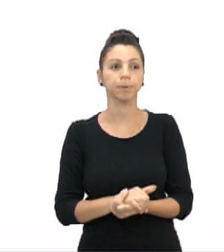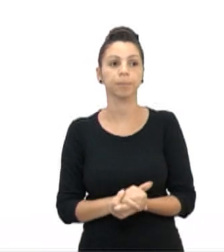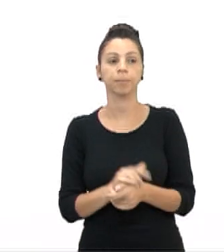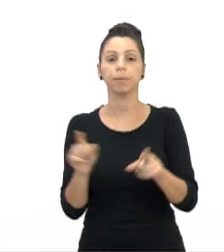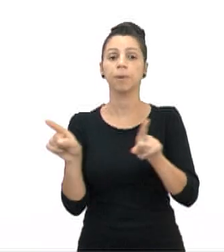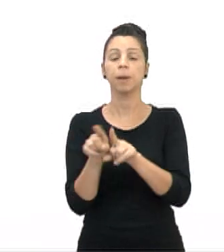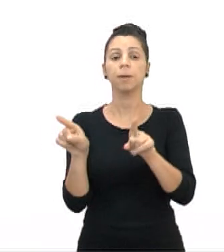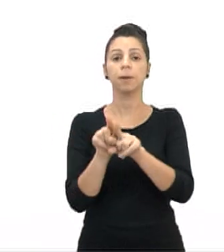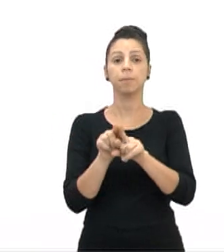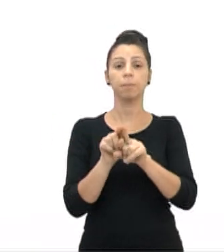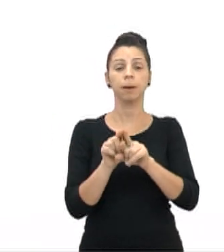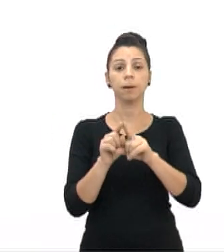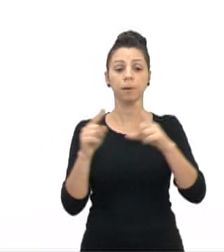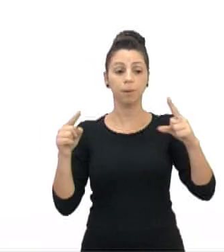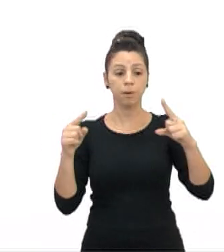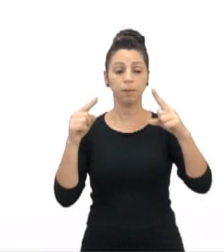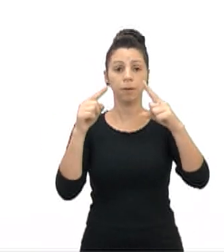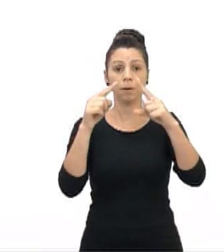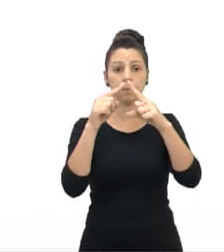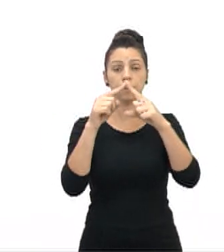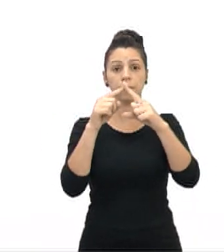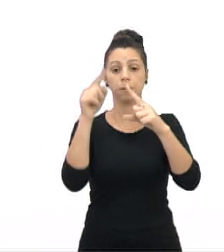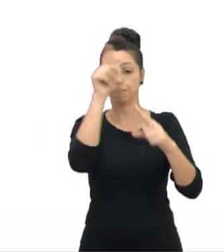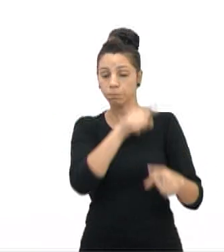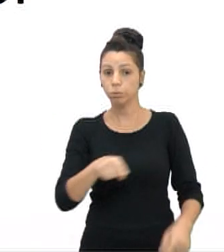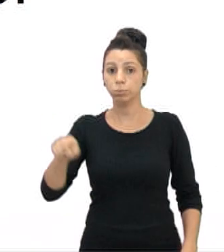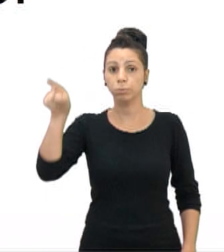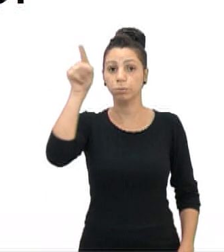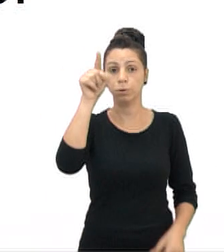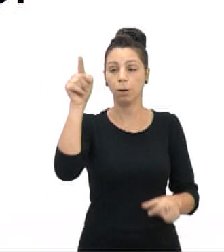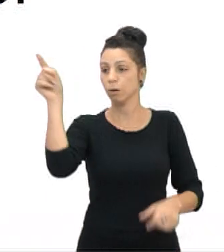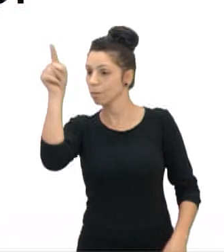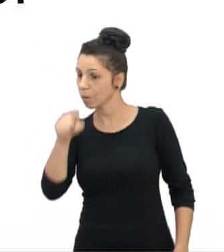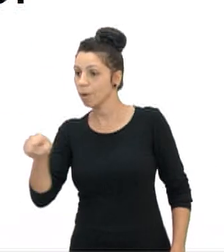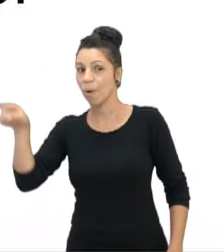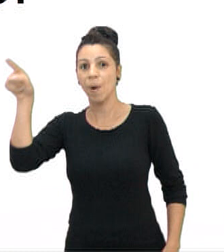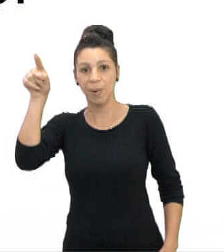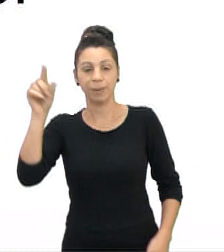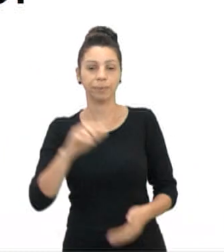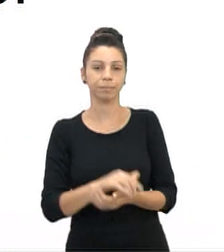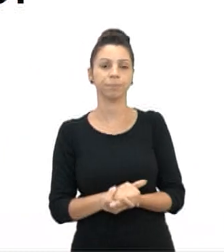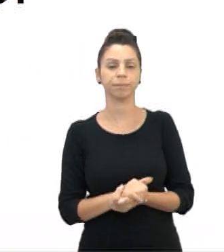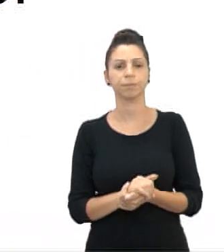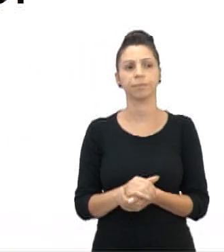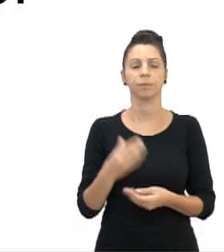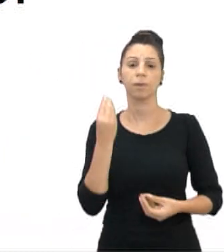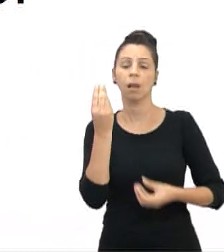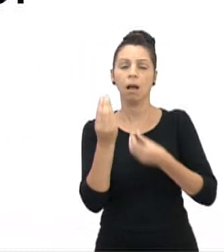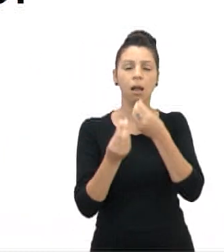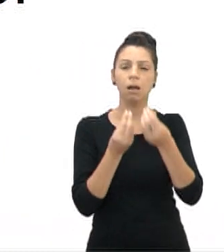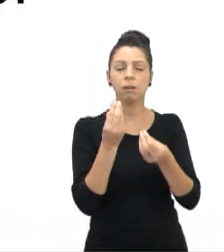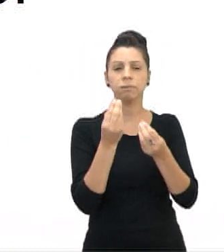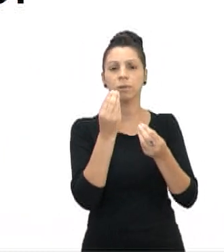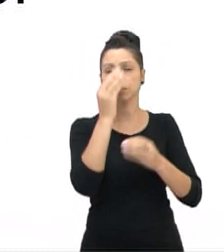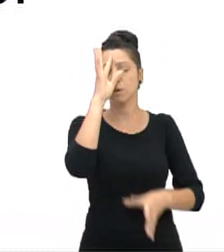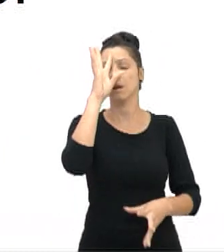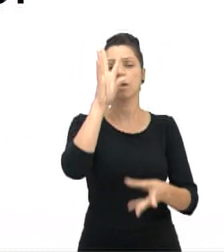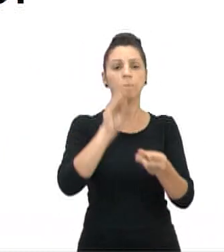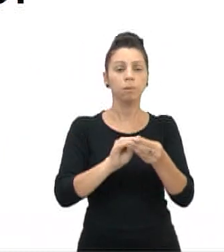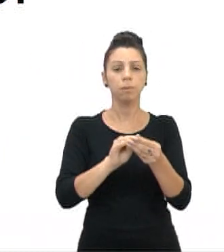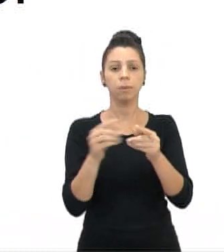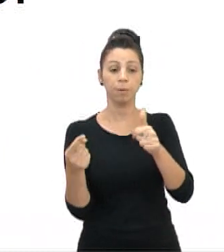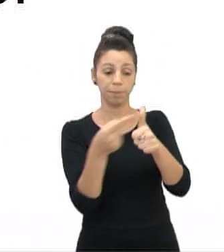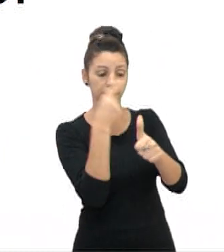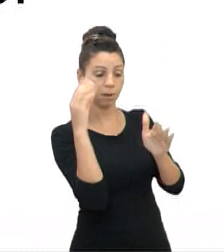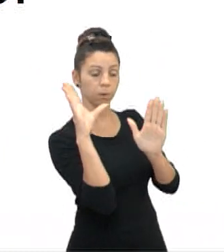posições relativas entre duas circunferências. Bom, sendo assim, vamos entender o primeiro